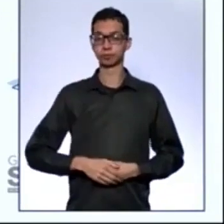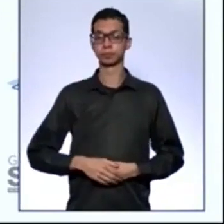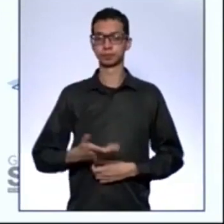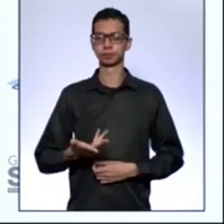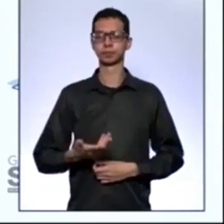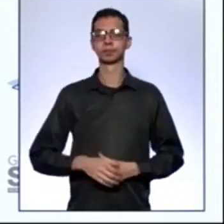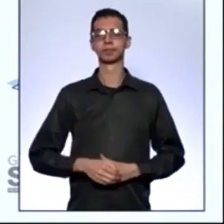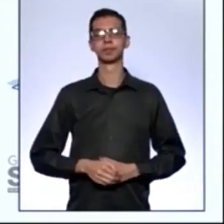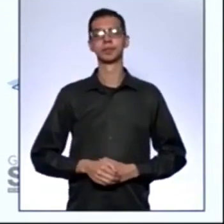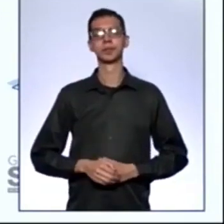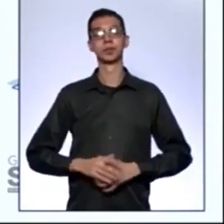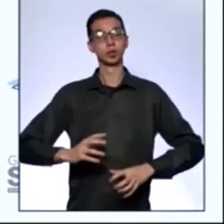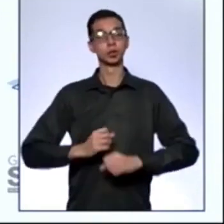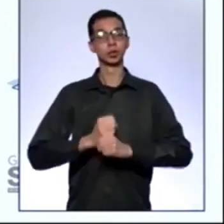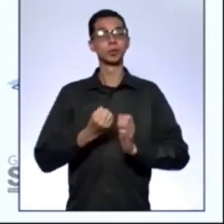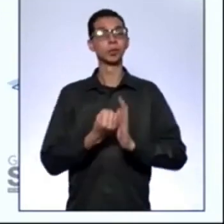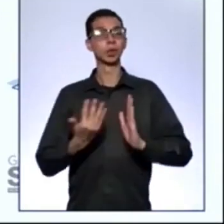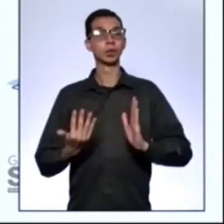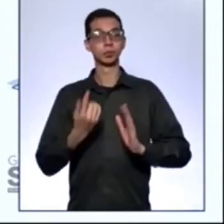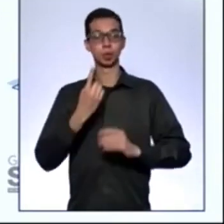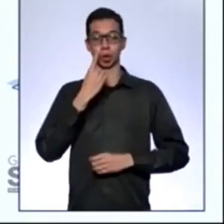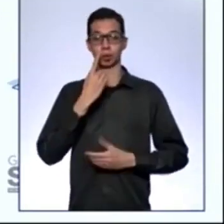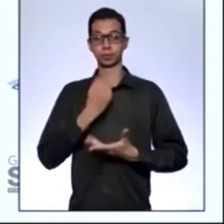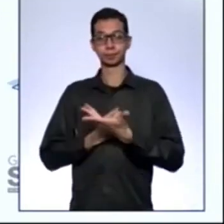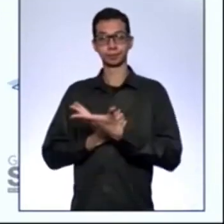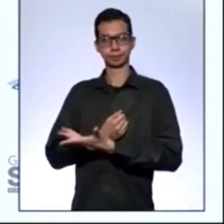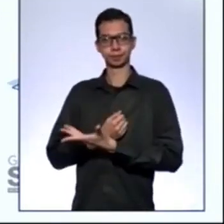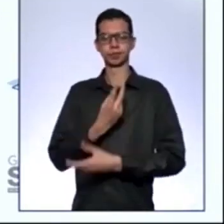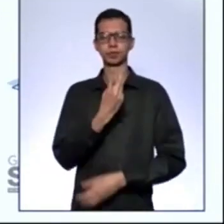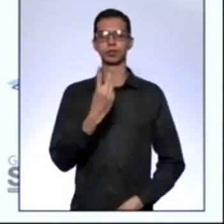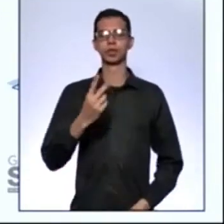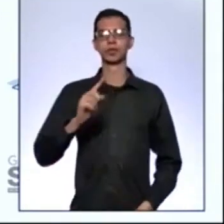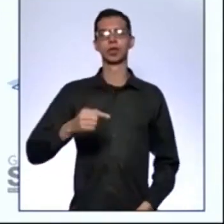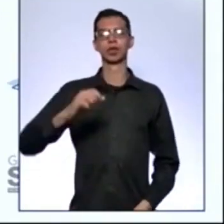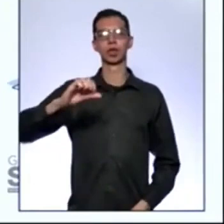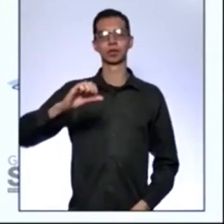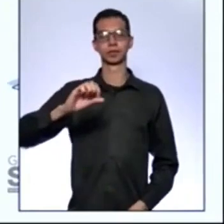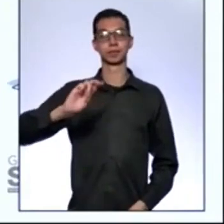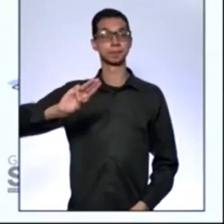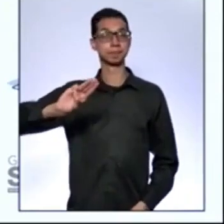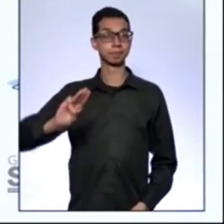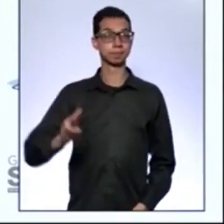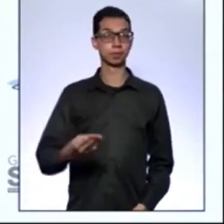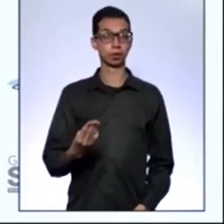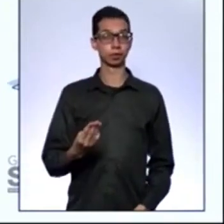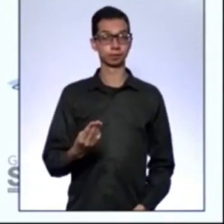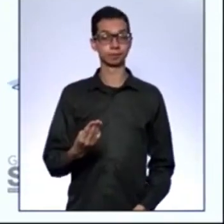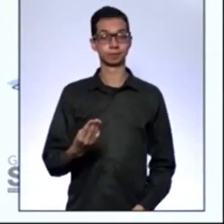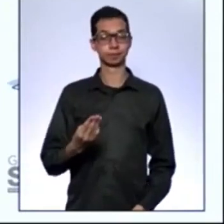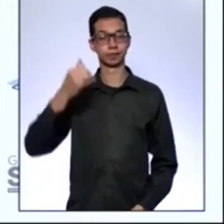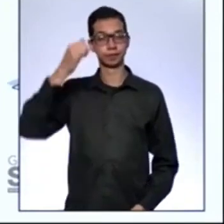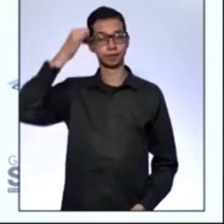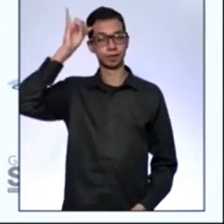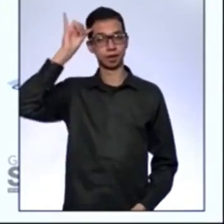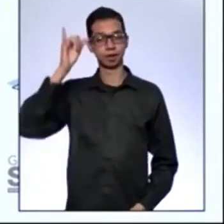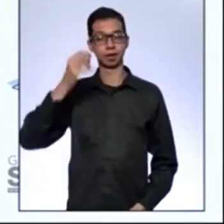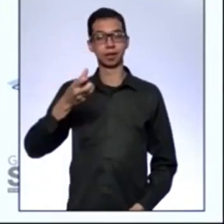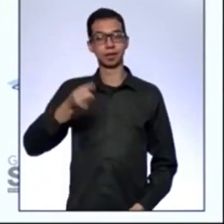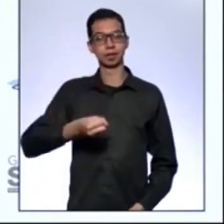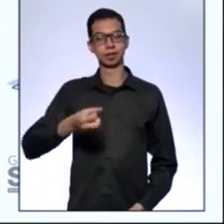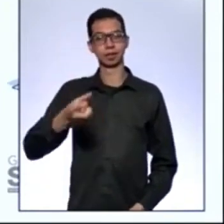pareciam Oi e a parcela ele diz ali ó 22,9 milhões de vacas leiteiras